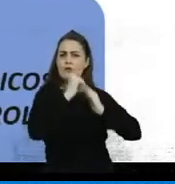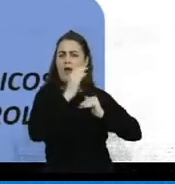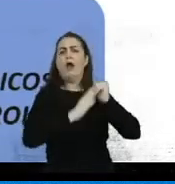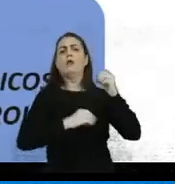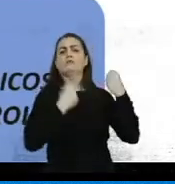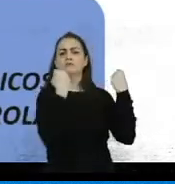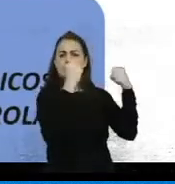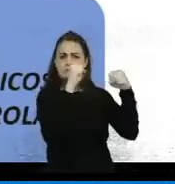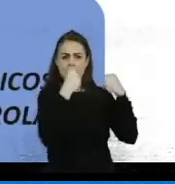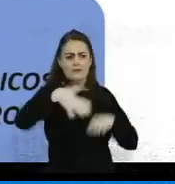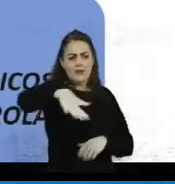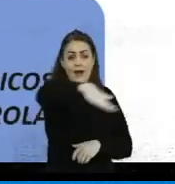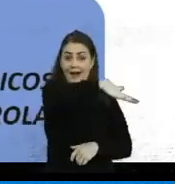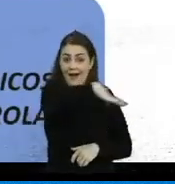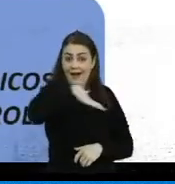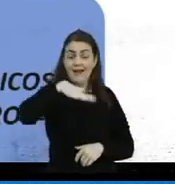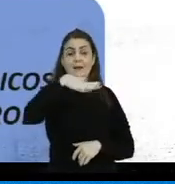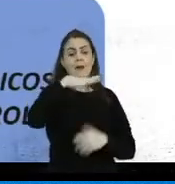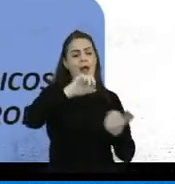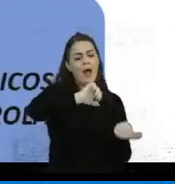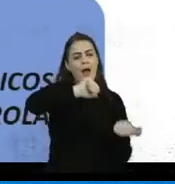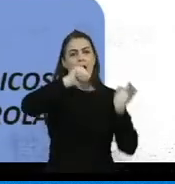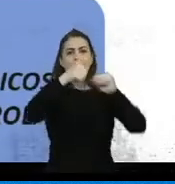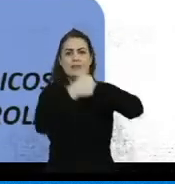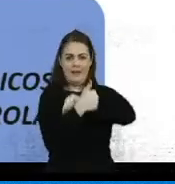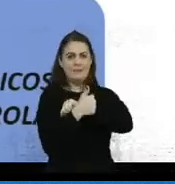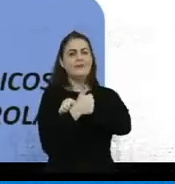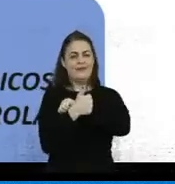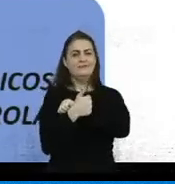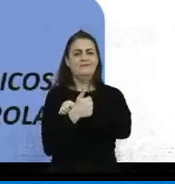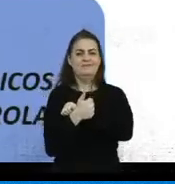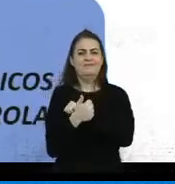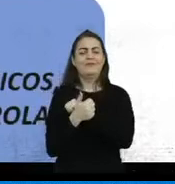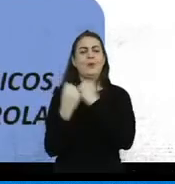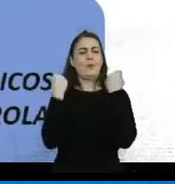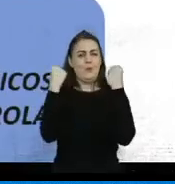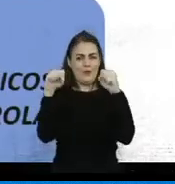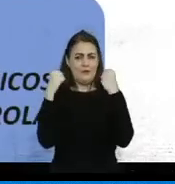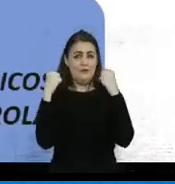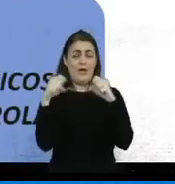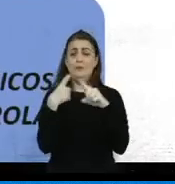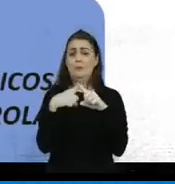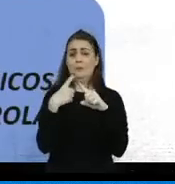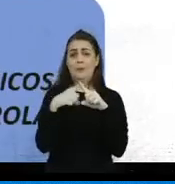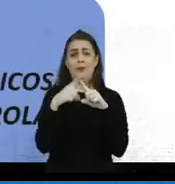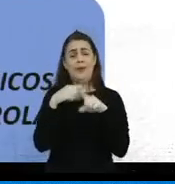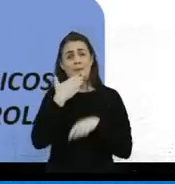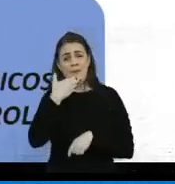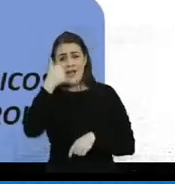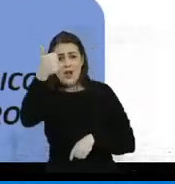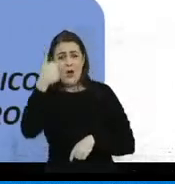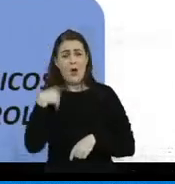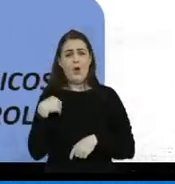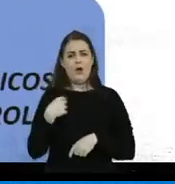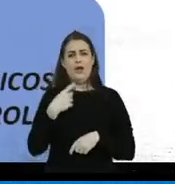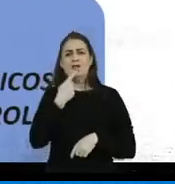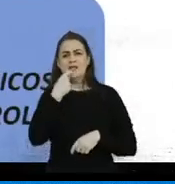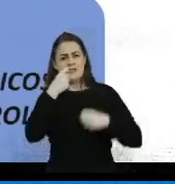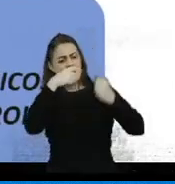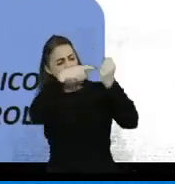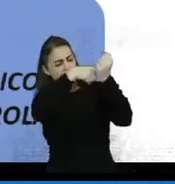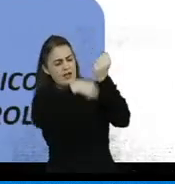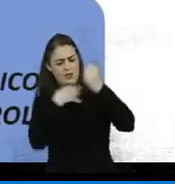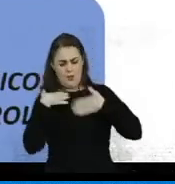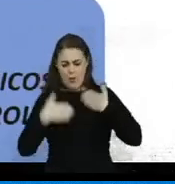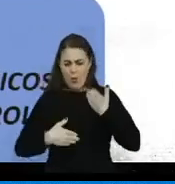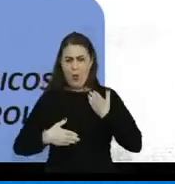atividade física, gente, melhora a circulação sanguínea, desinflama, melhora a capacidade antioxidante e aumenta a produção